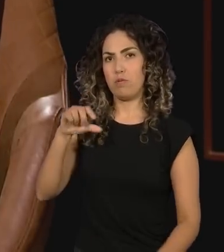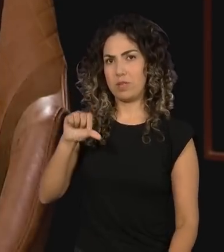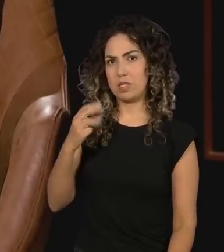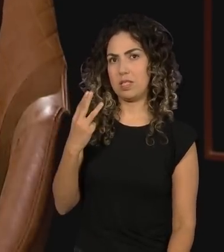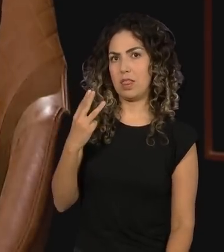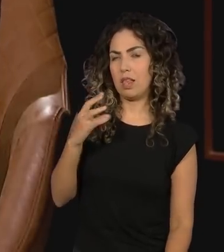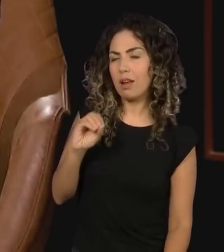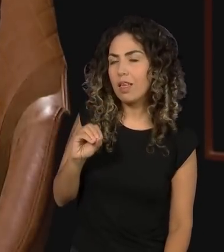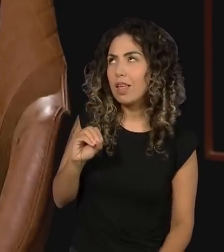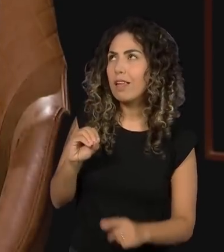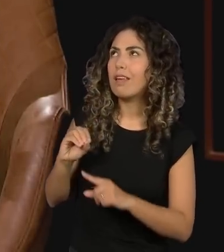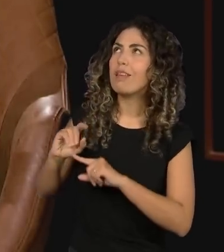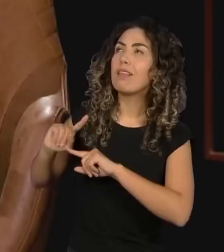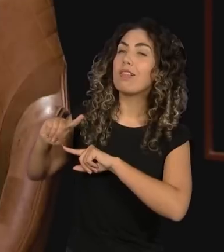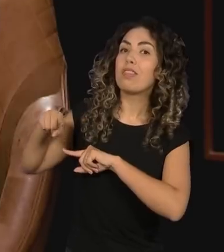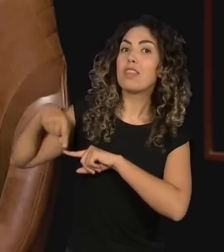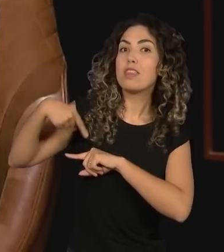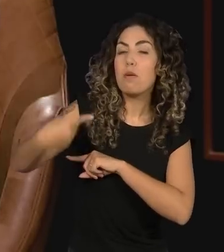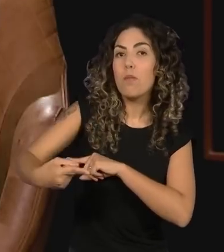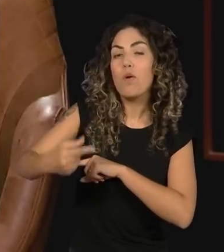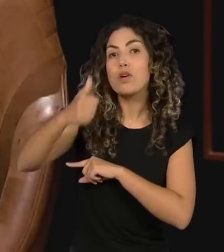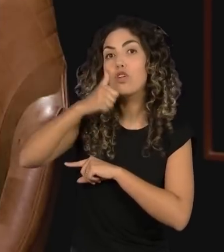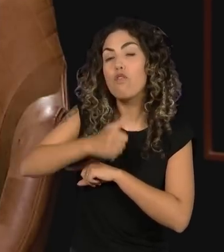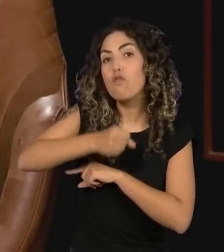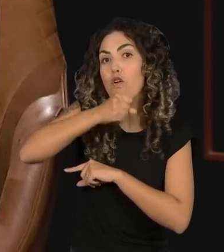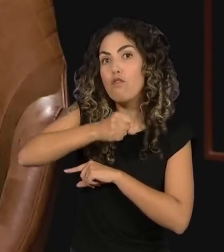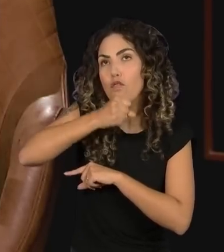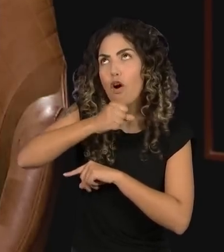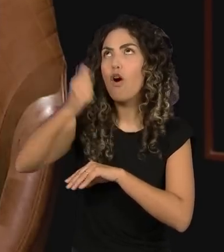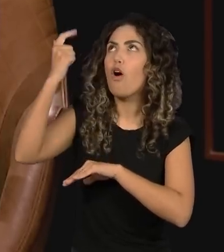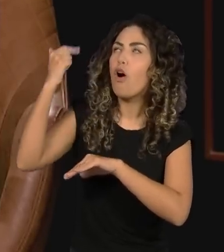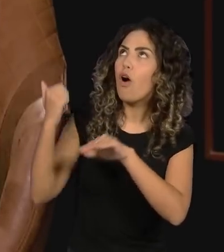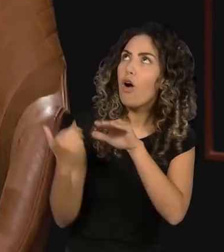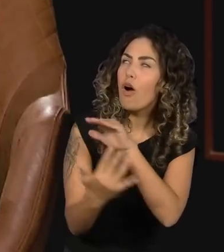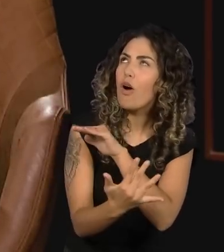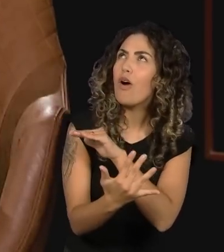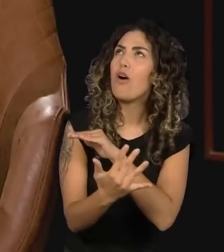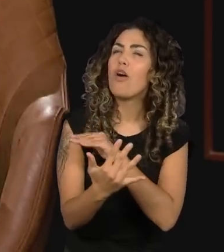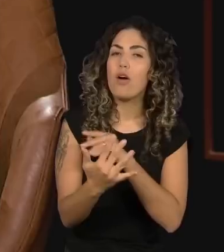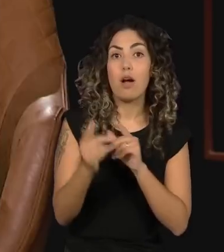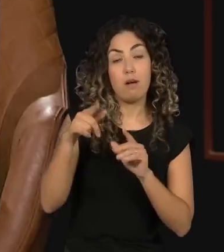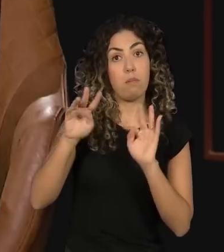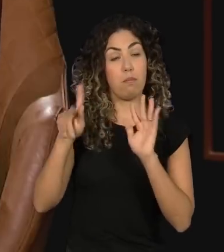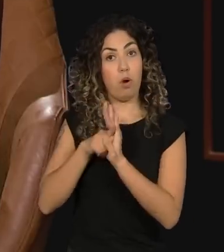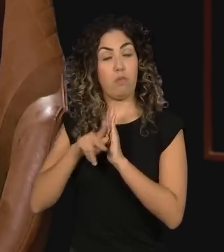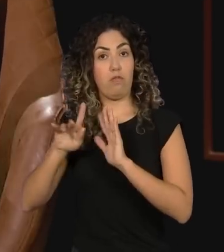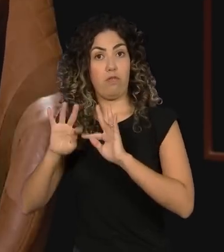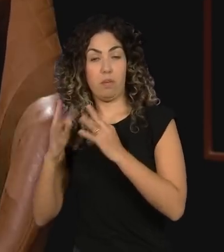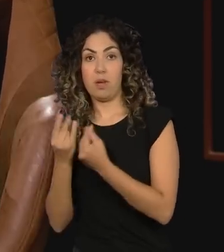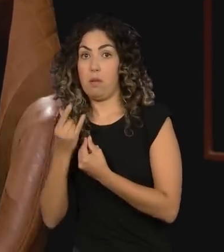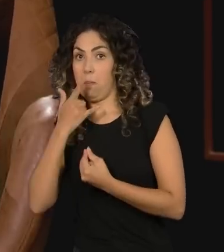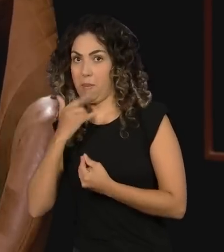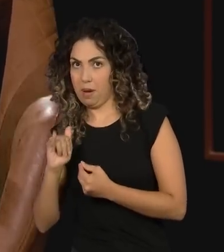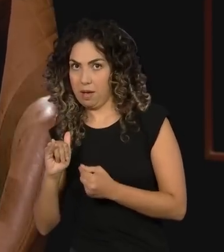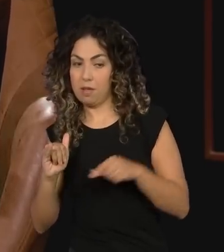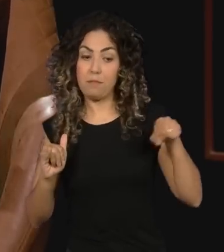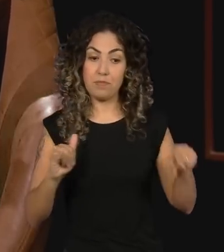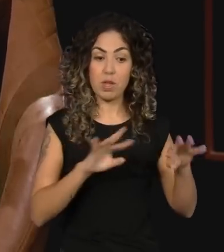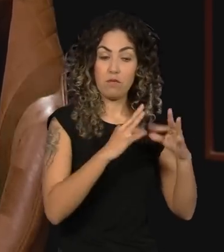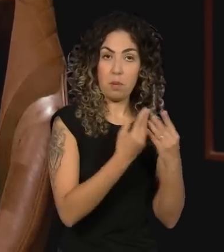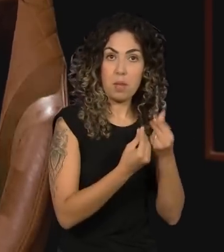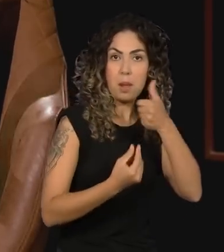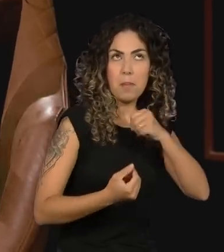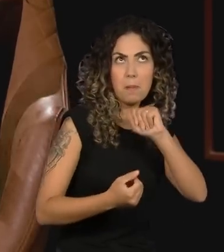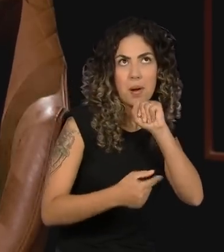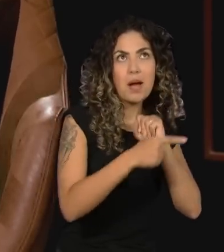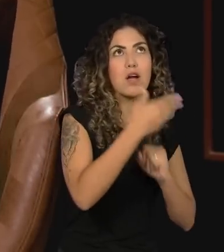Depois chegou a minha avó, Fanny Nisquet. Isso a parte de pai. Da parte de mãe, meu avô